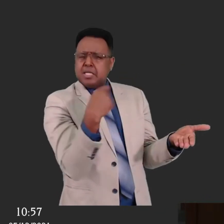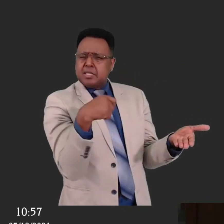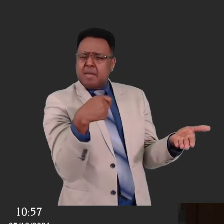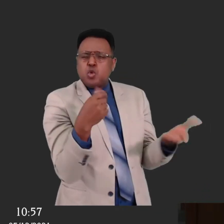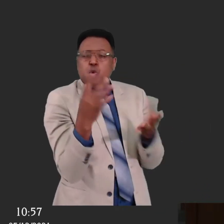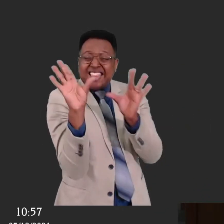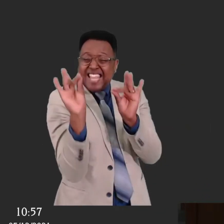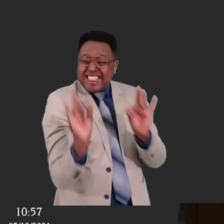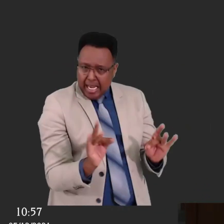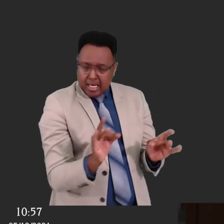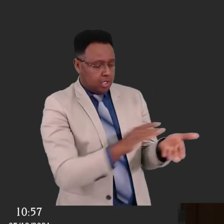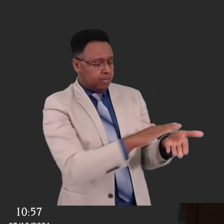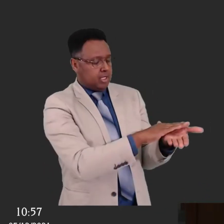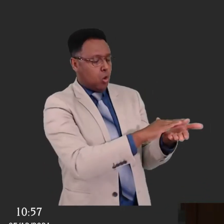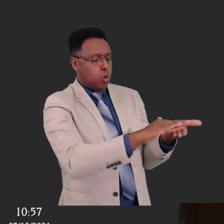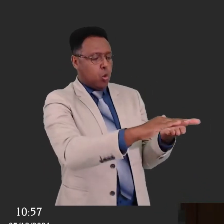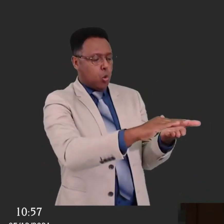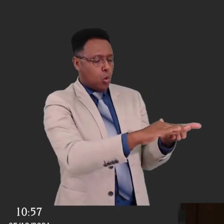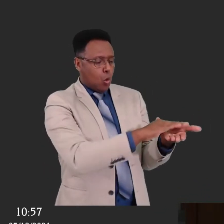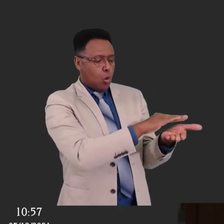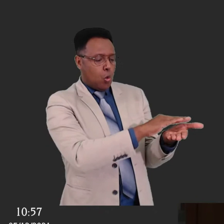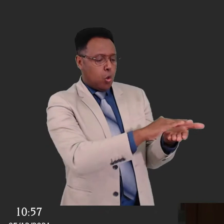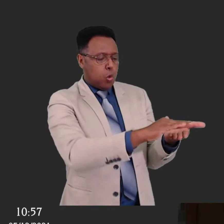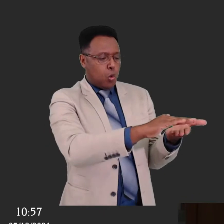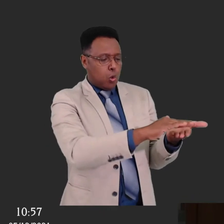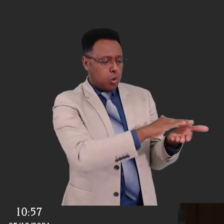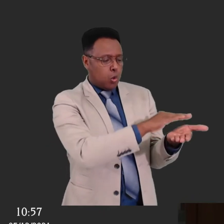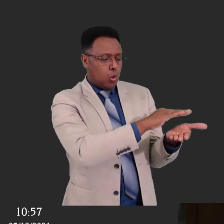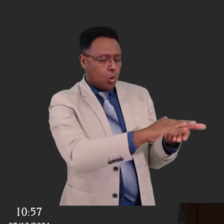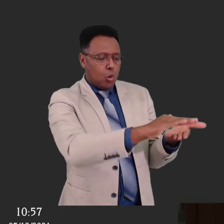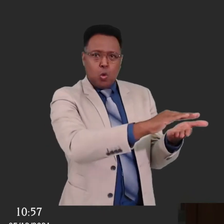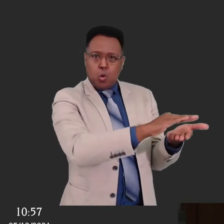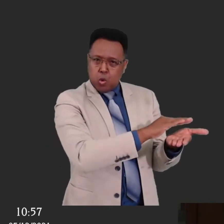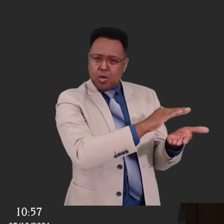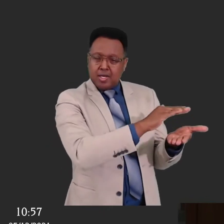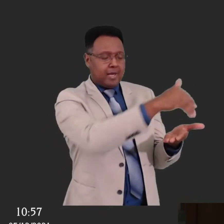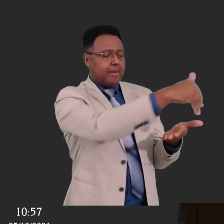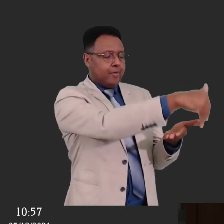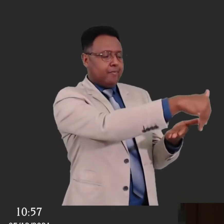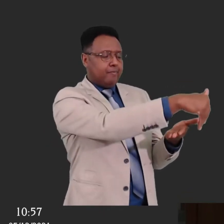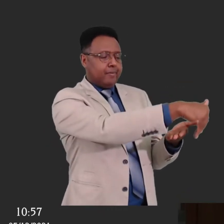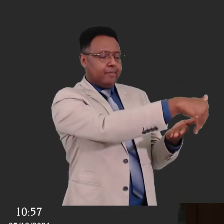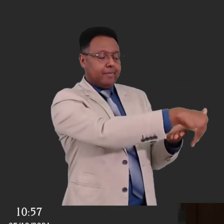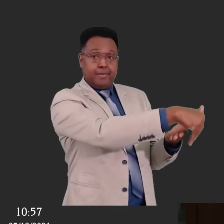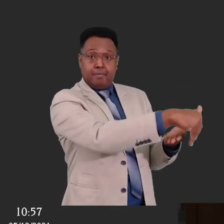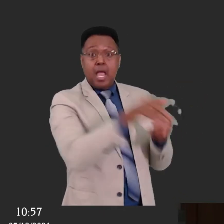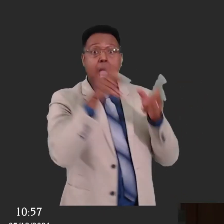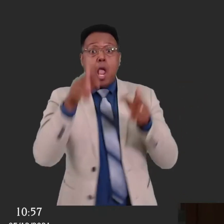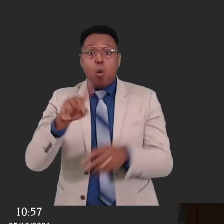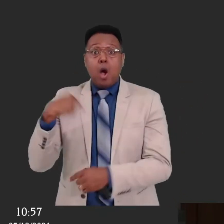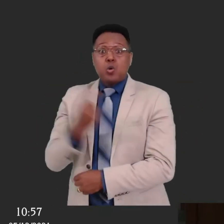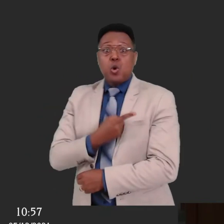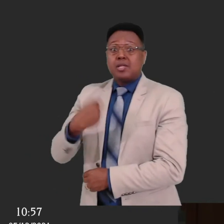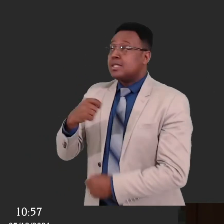ouvintes recebem o calor do Espírito Santo e o coração ferve. Então Davi falou assim: o meu